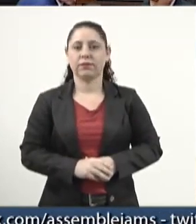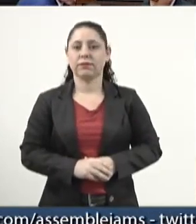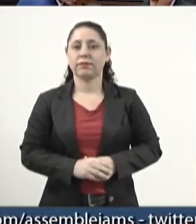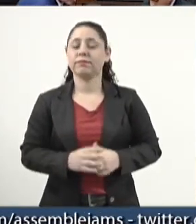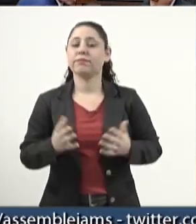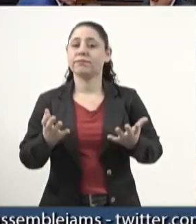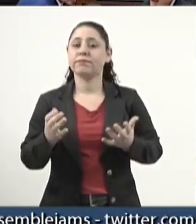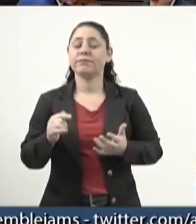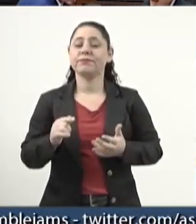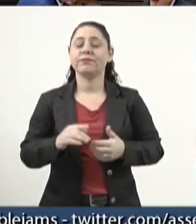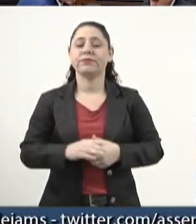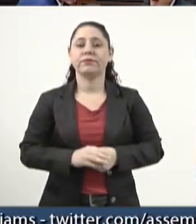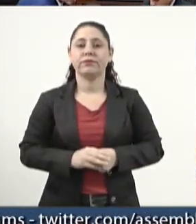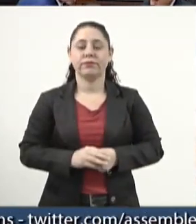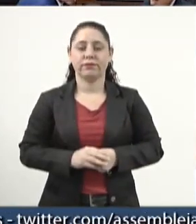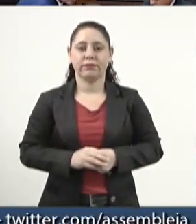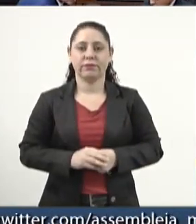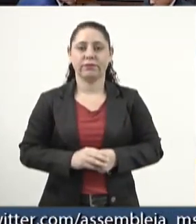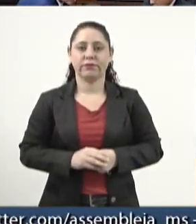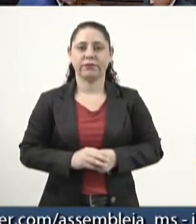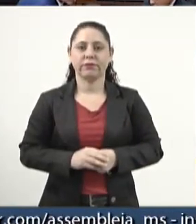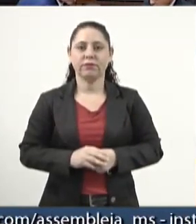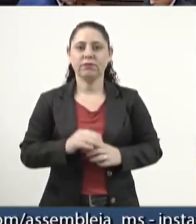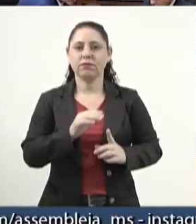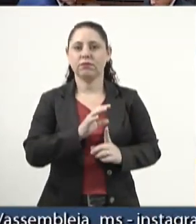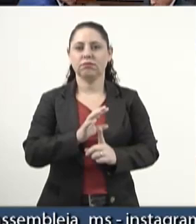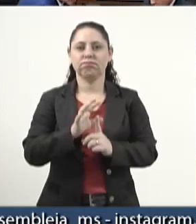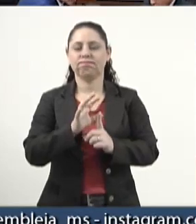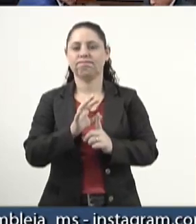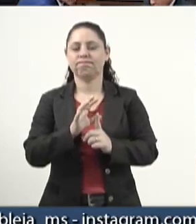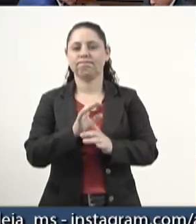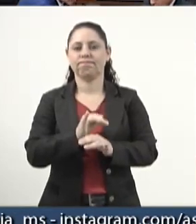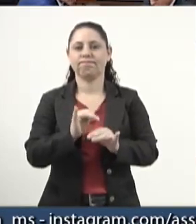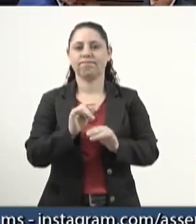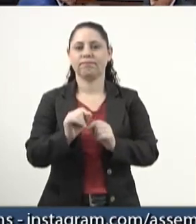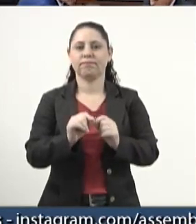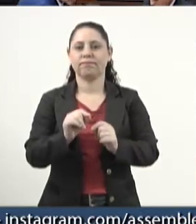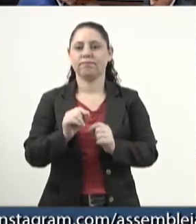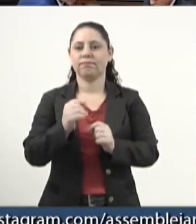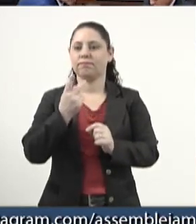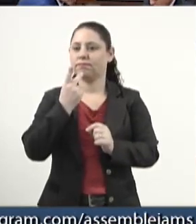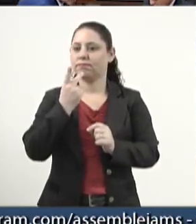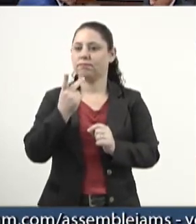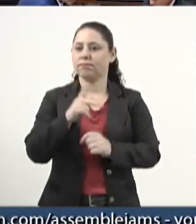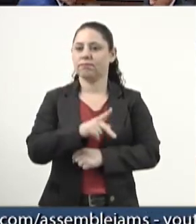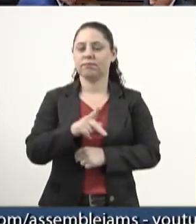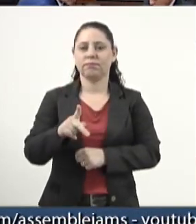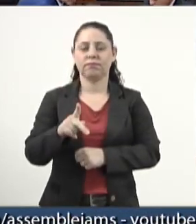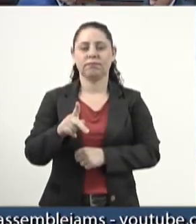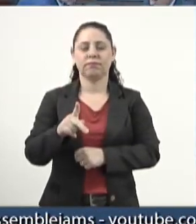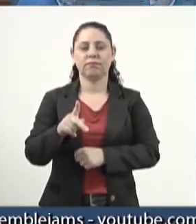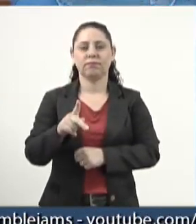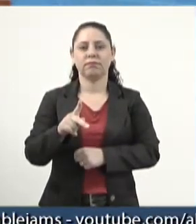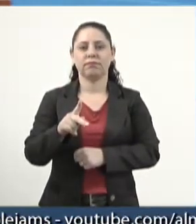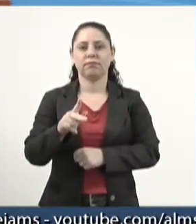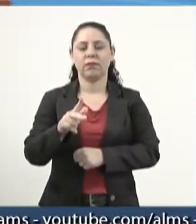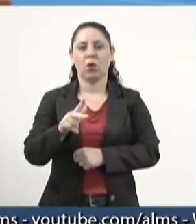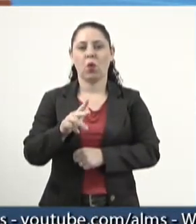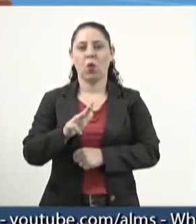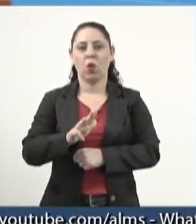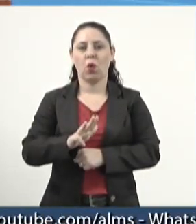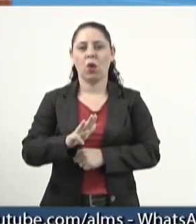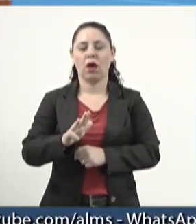gostaria aqui de repercutir o discurso do presidente Lula ontem na